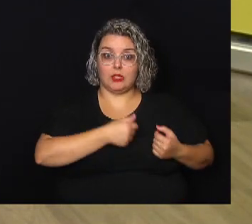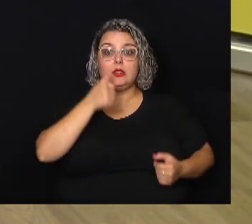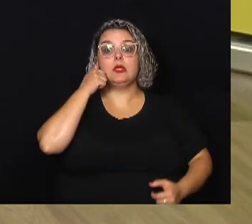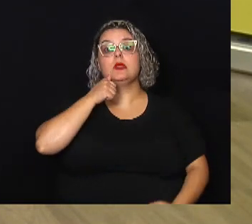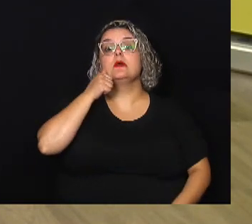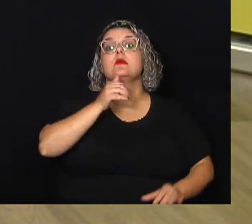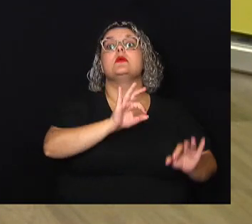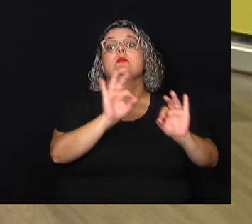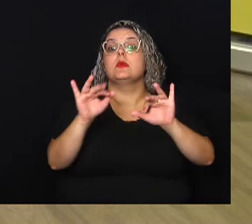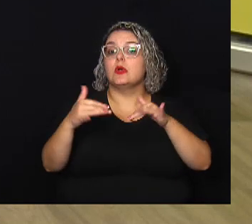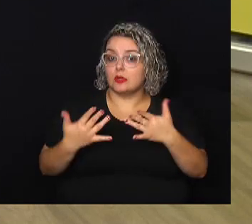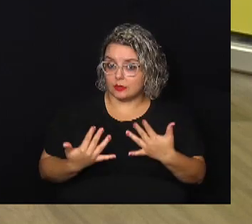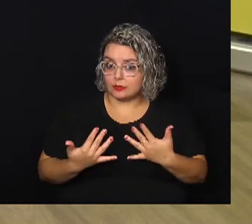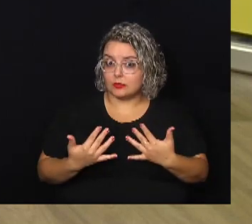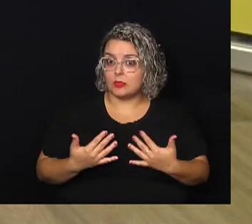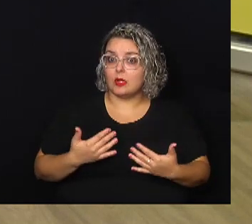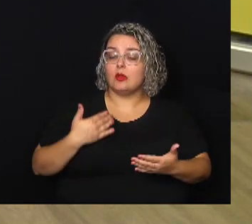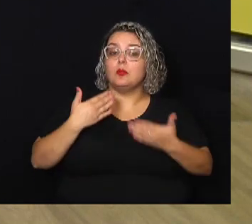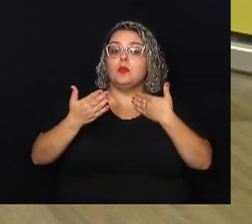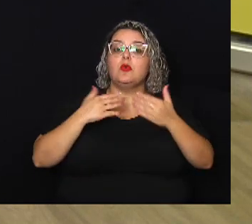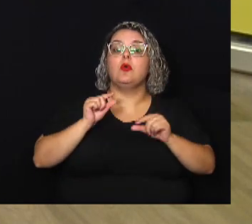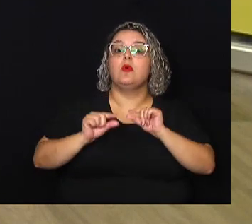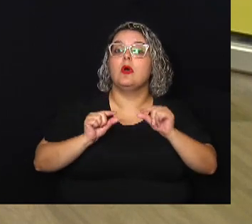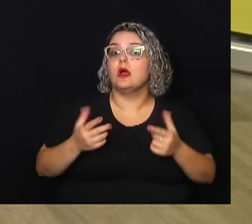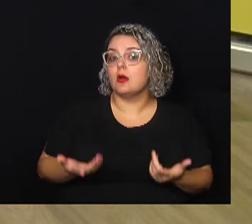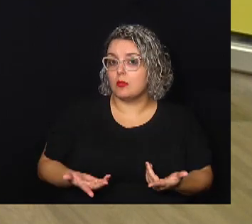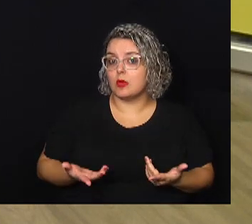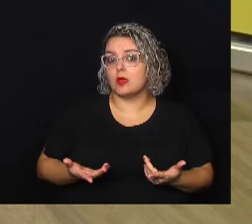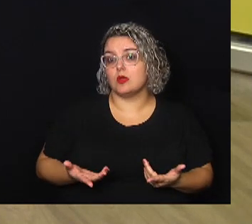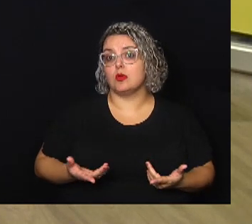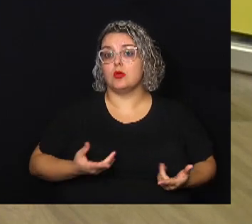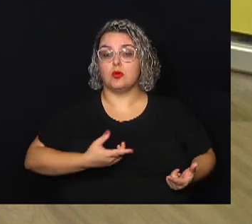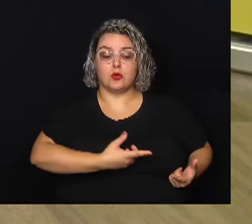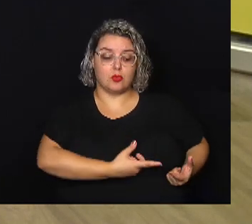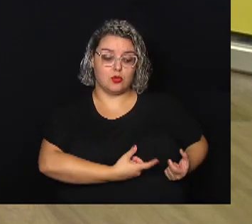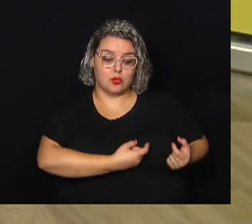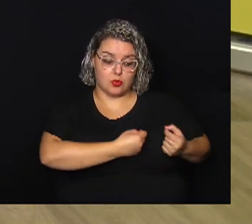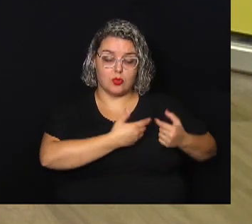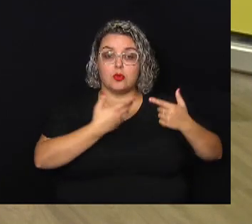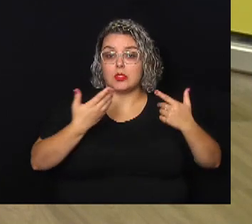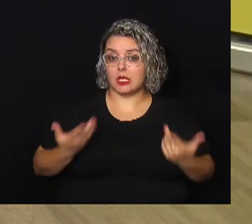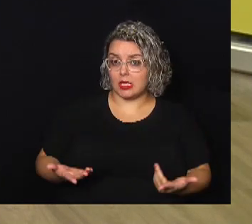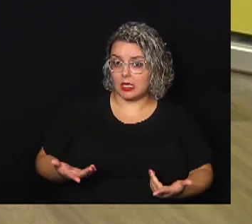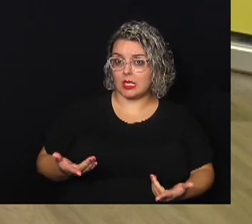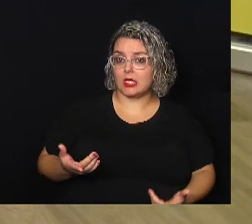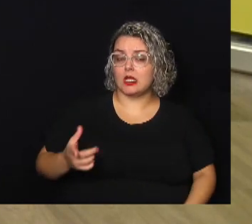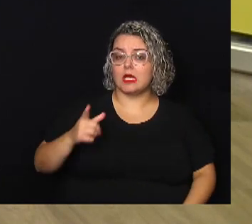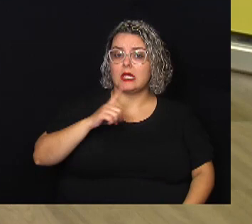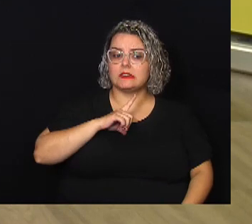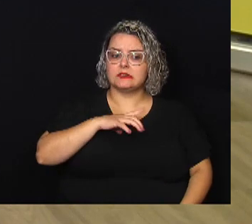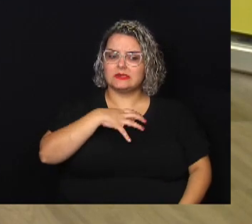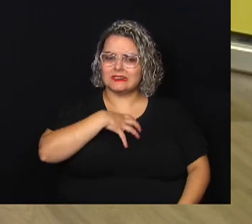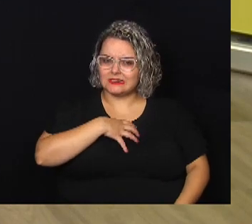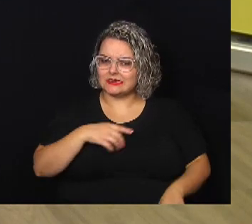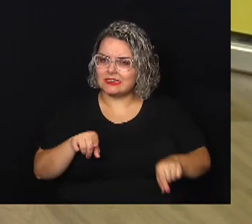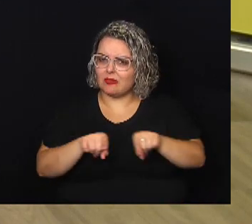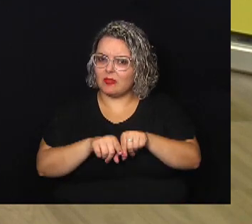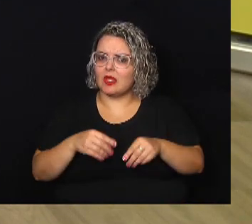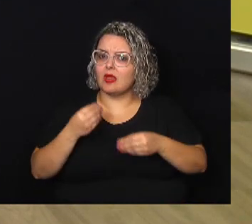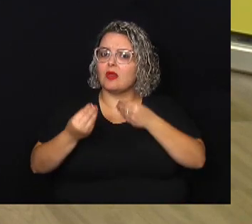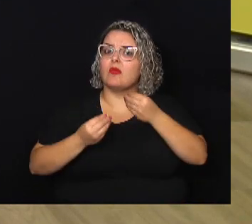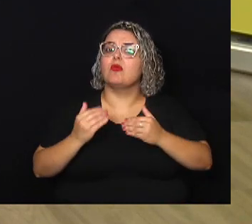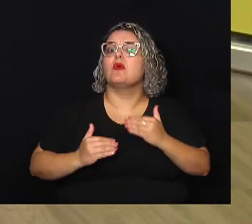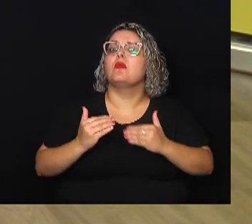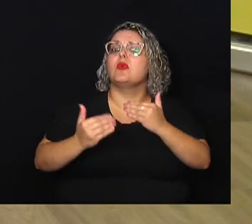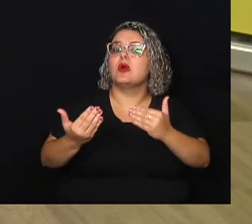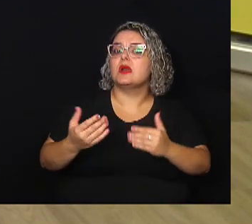assistindo o nosso programa agora. Vamos comentar um pouquinho, então, sobre o câncer de mama, né? Ele tem sintomas também? Como que é a